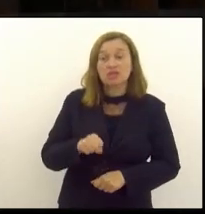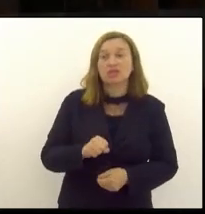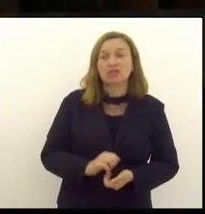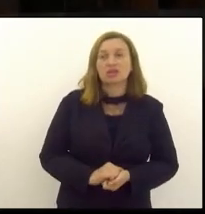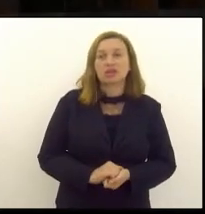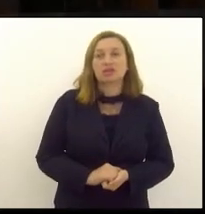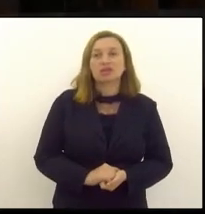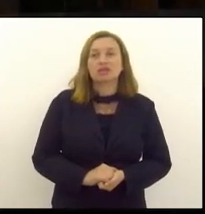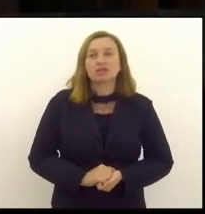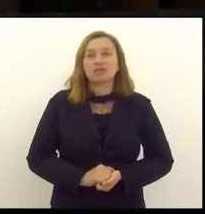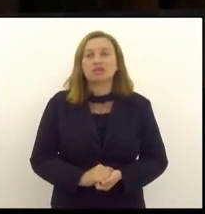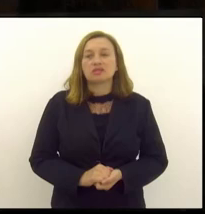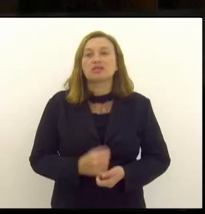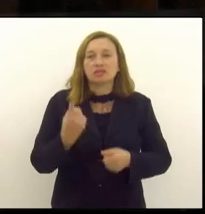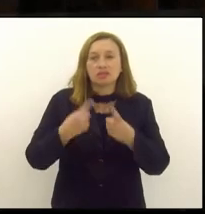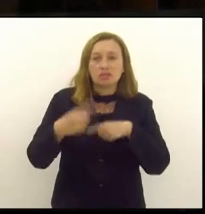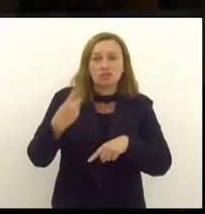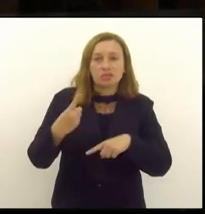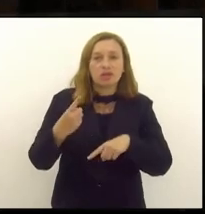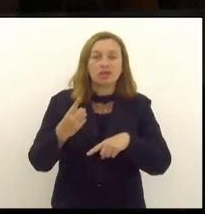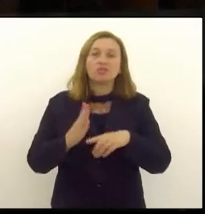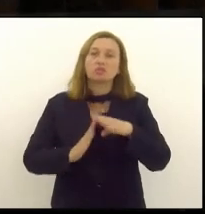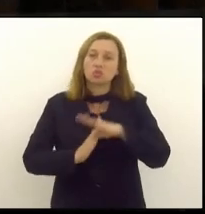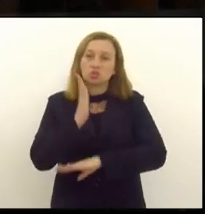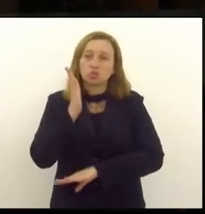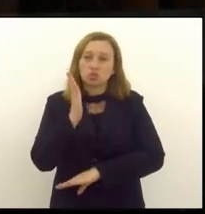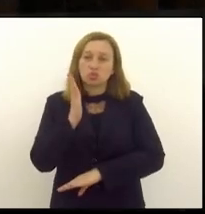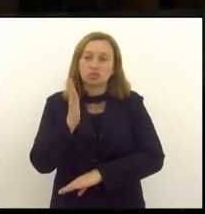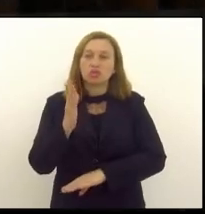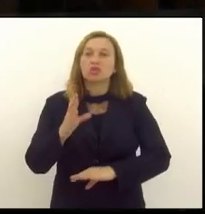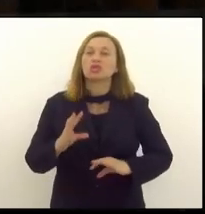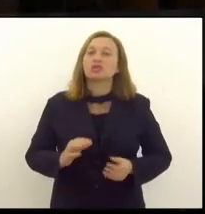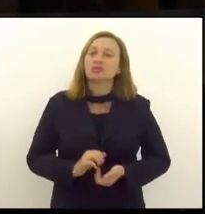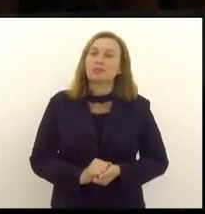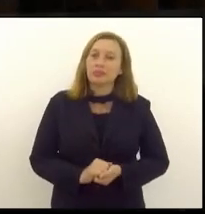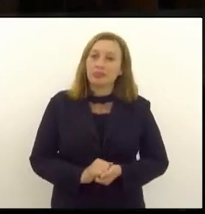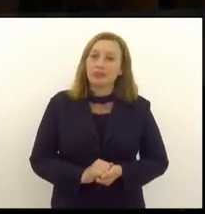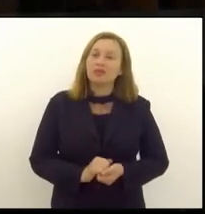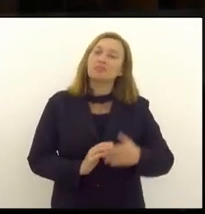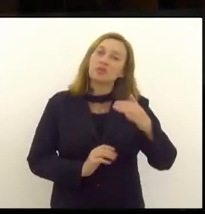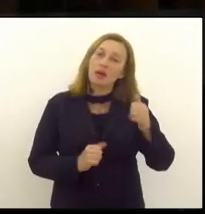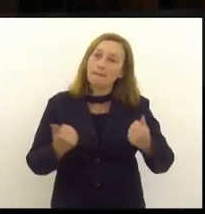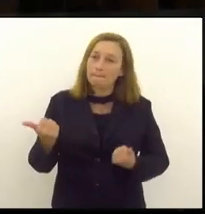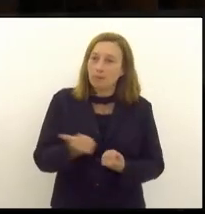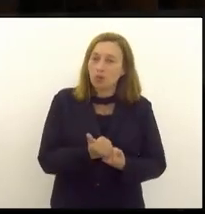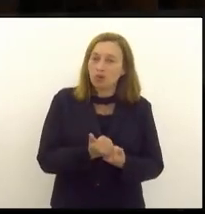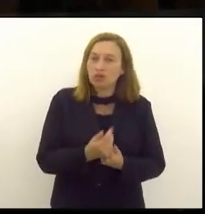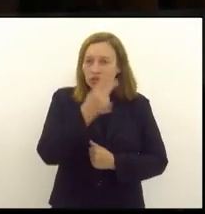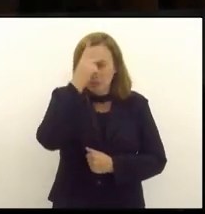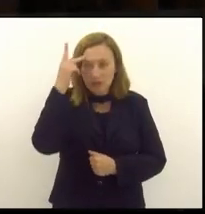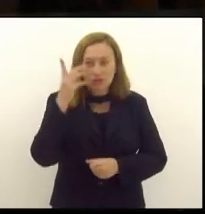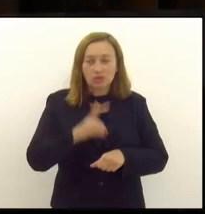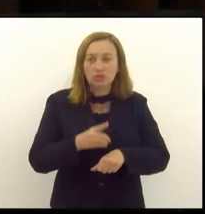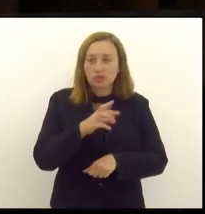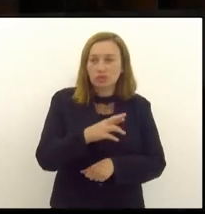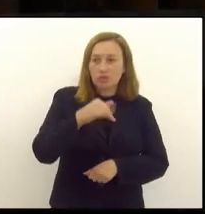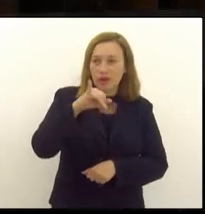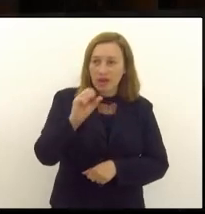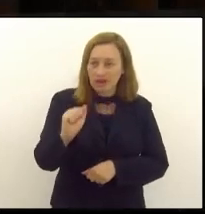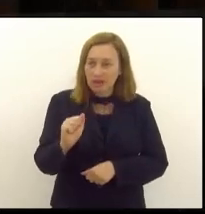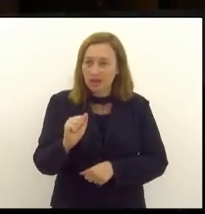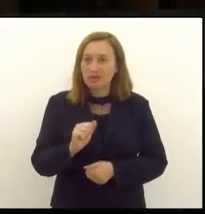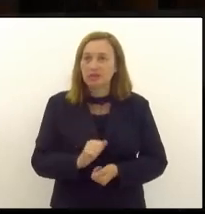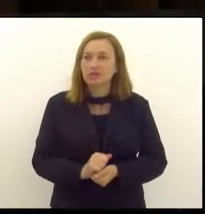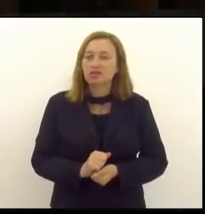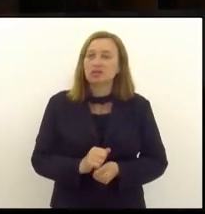Nós realmente superamos barreiras e foi, sobretudo, pelo apoio de pessoas como a doutora Maria Cristina,